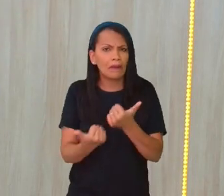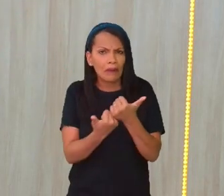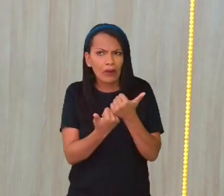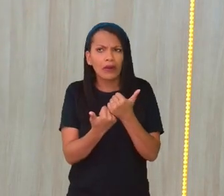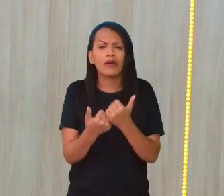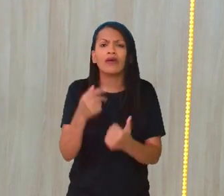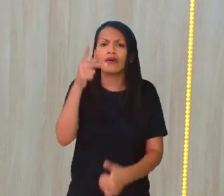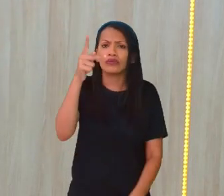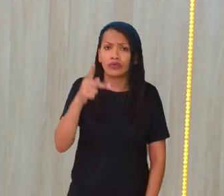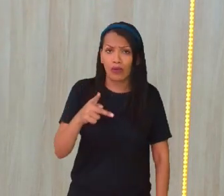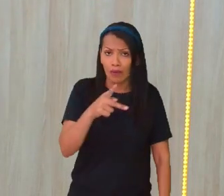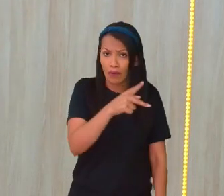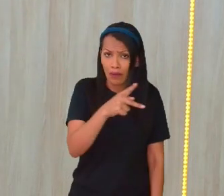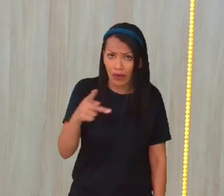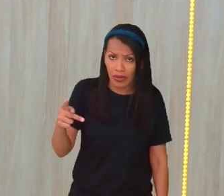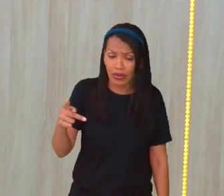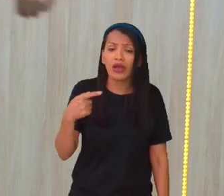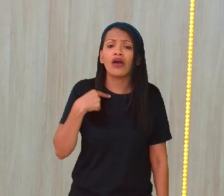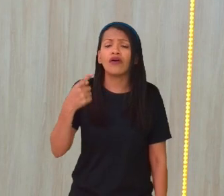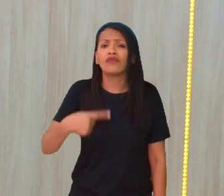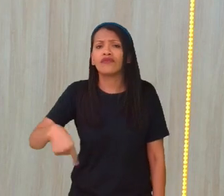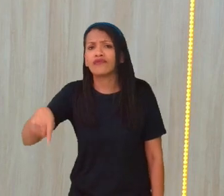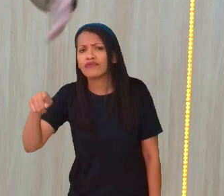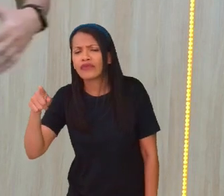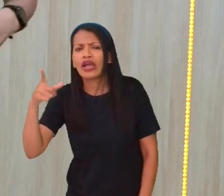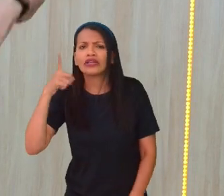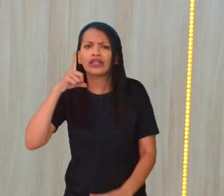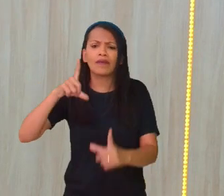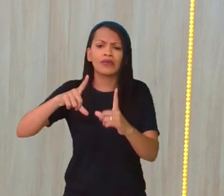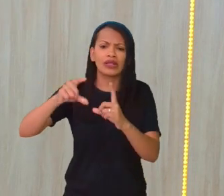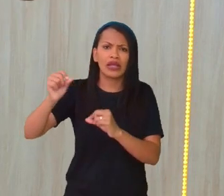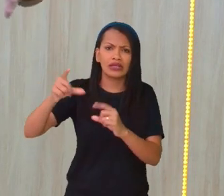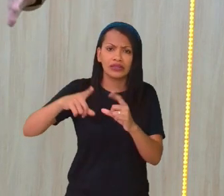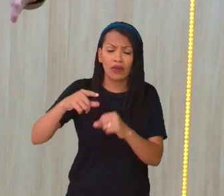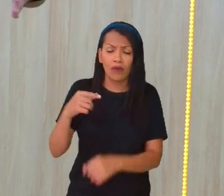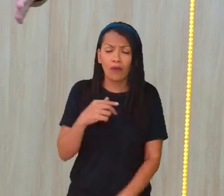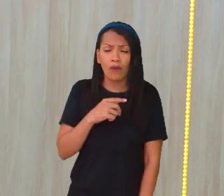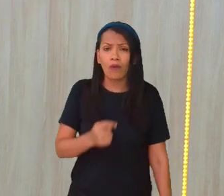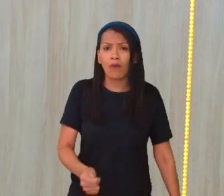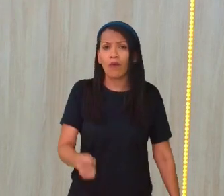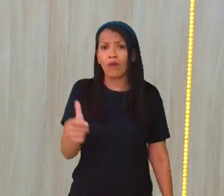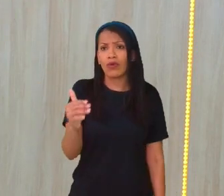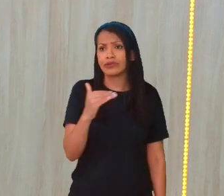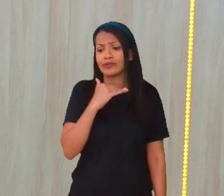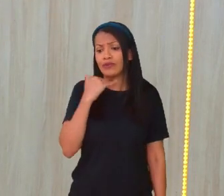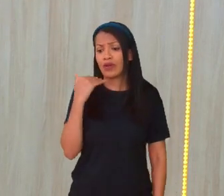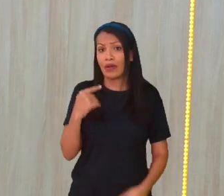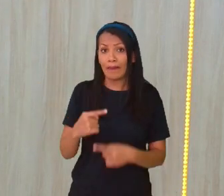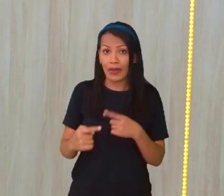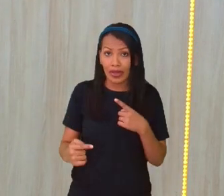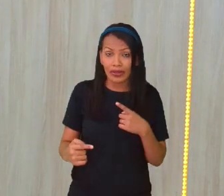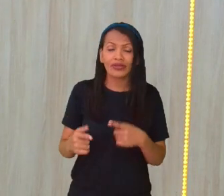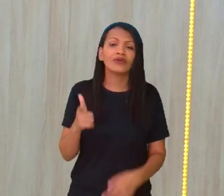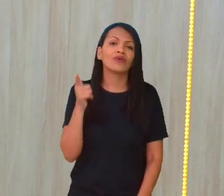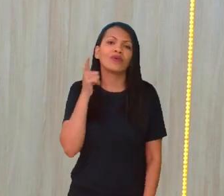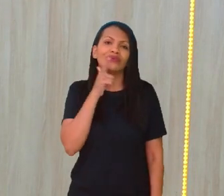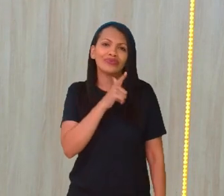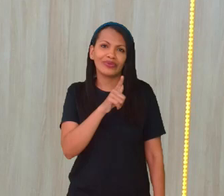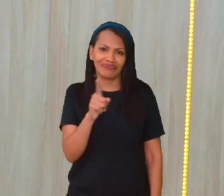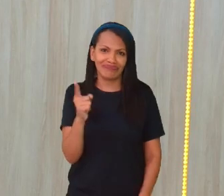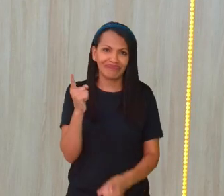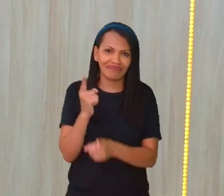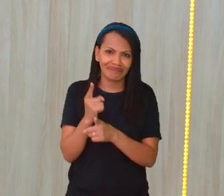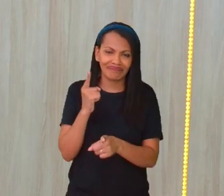padre da cidade, vai até Brasília, denuncia, né, quase morre, mas ela consegue então descobrir o